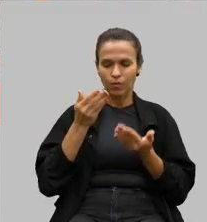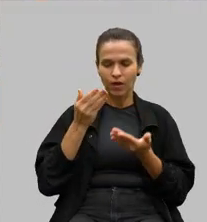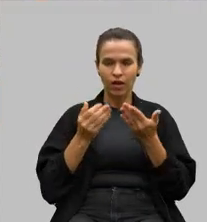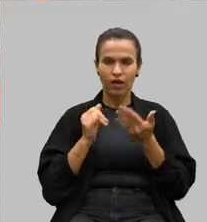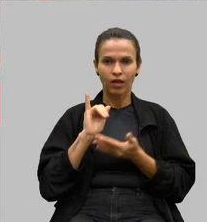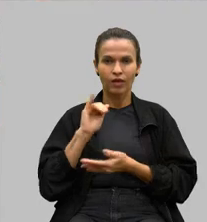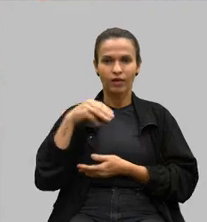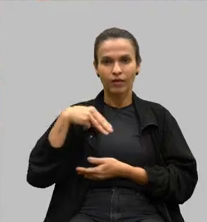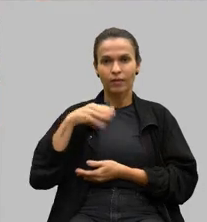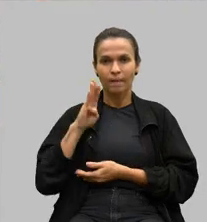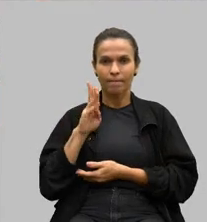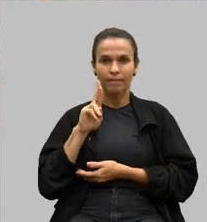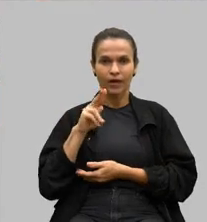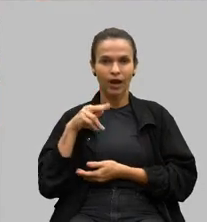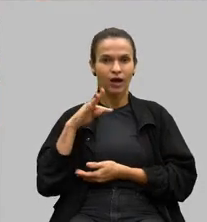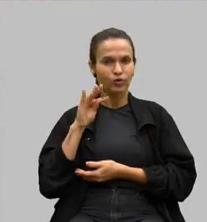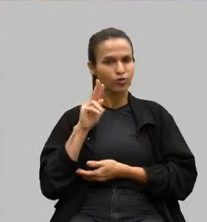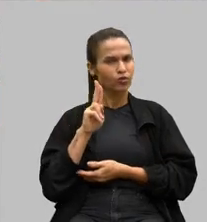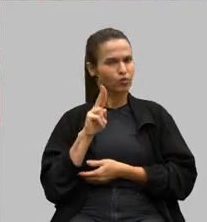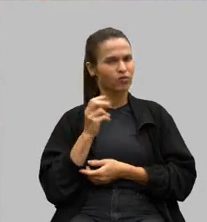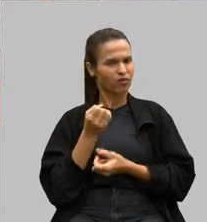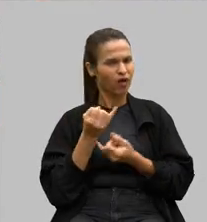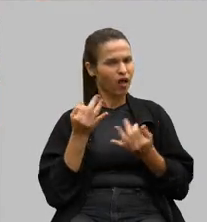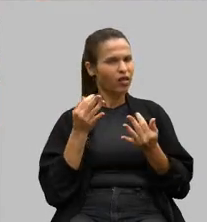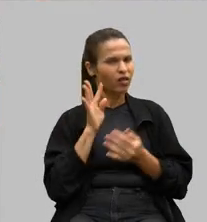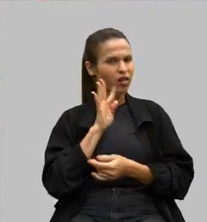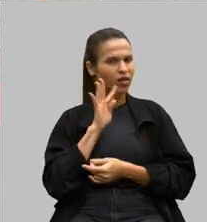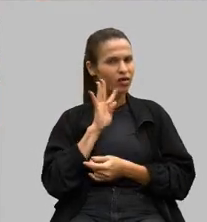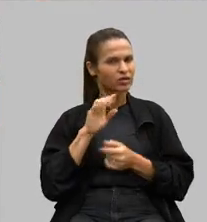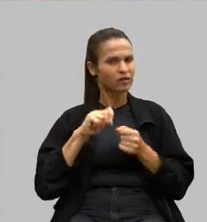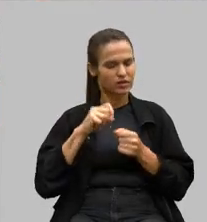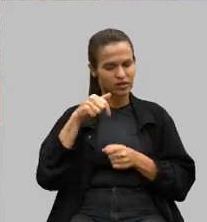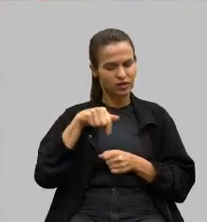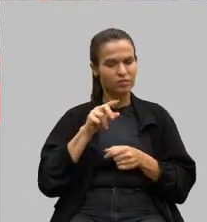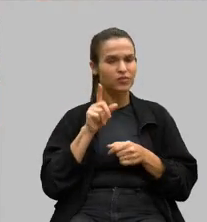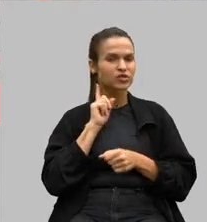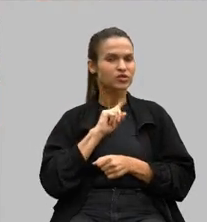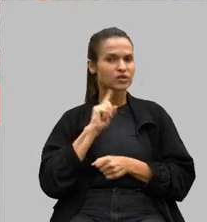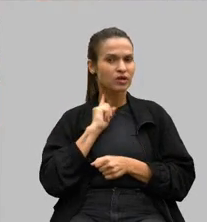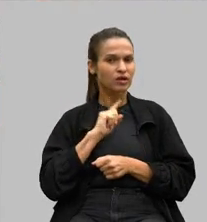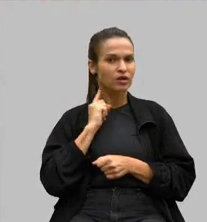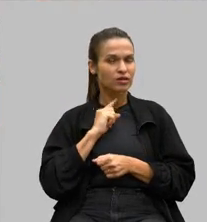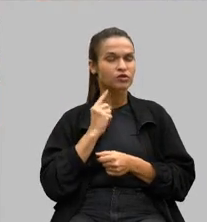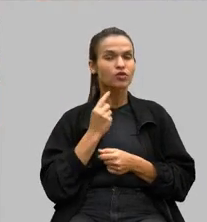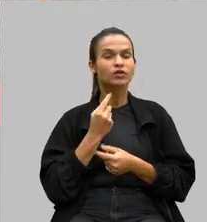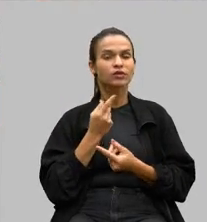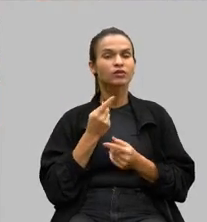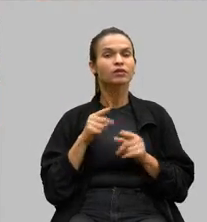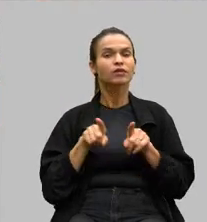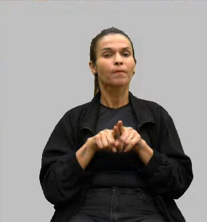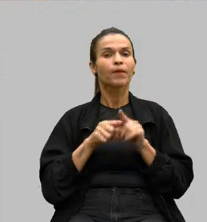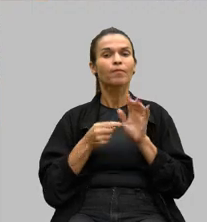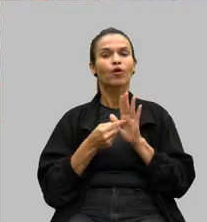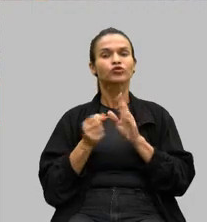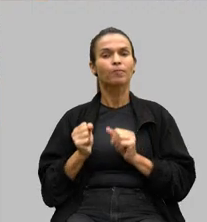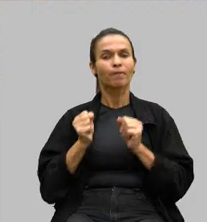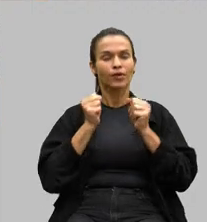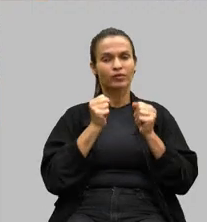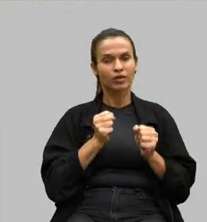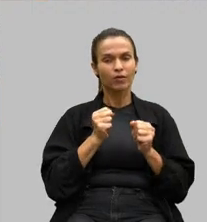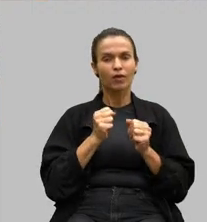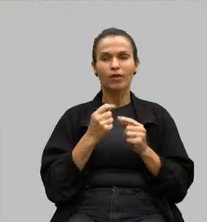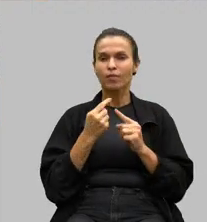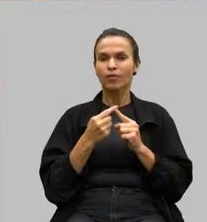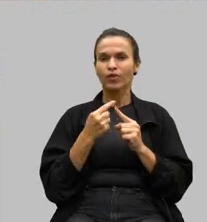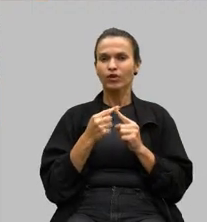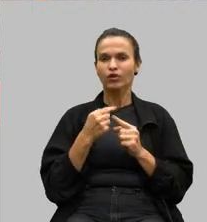que muita coisa bacana também que tá sendo feita aqui em Minas Gerais e como é o nosso potencial e por que que a gente não